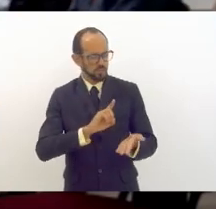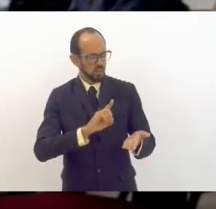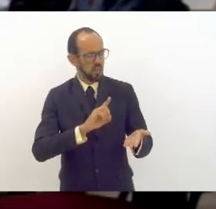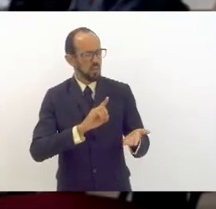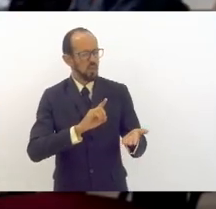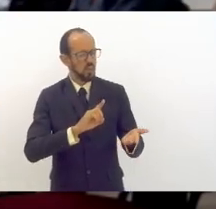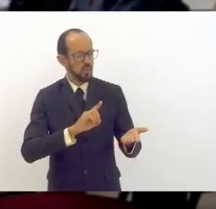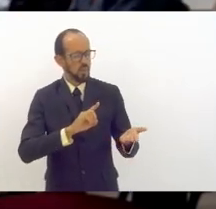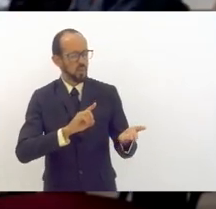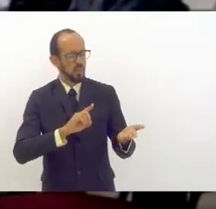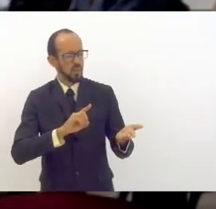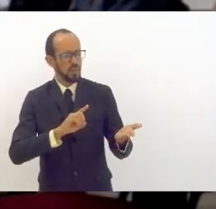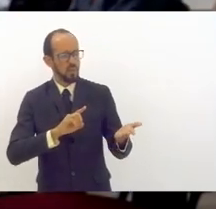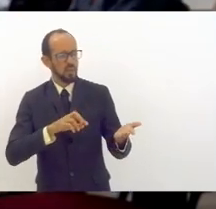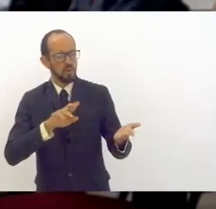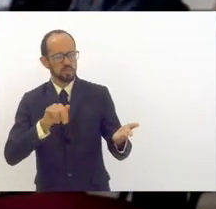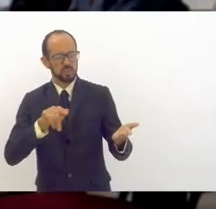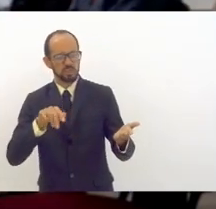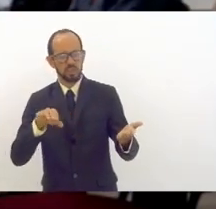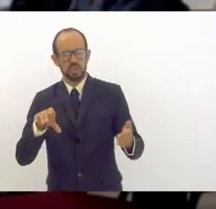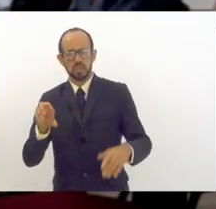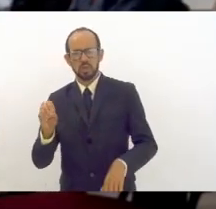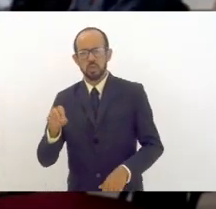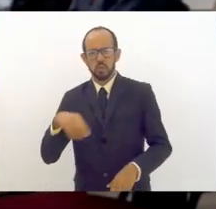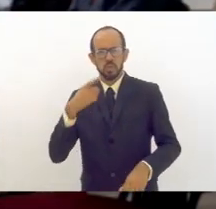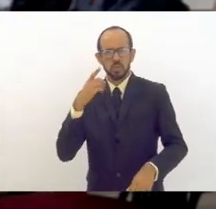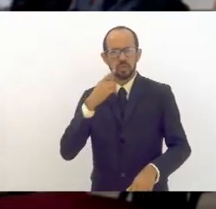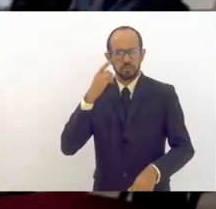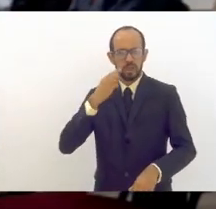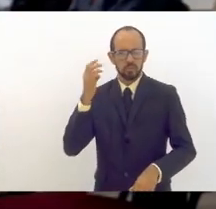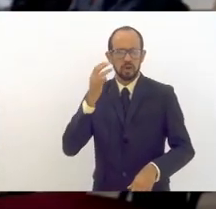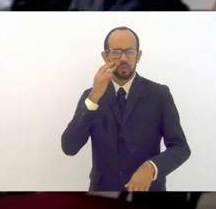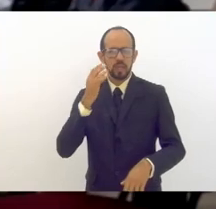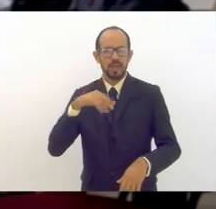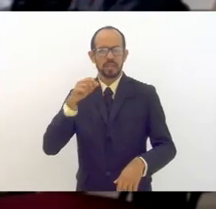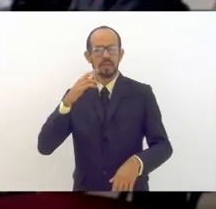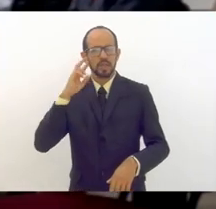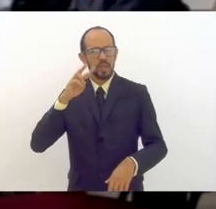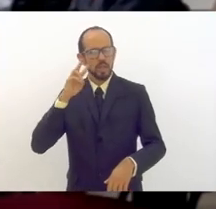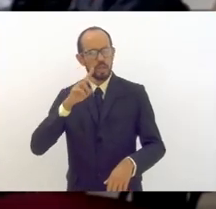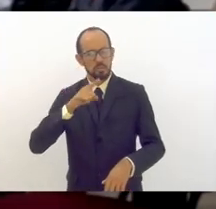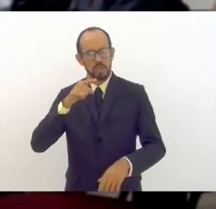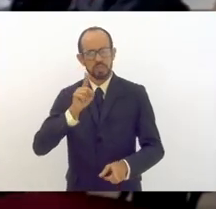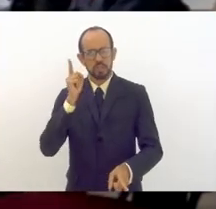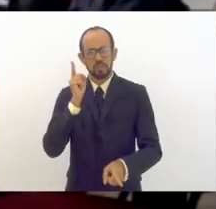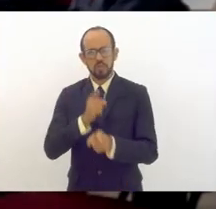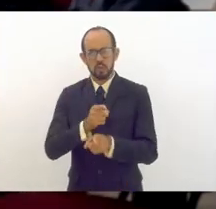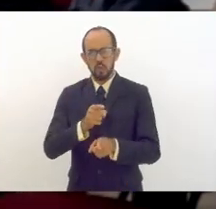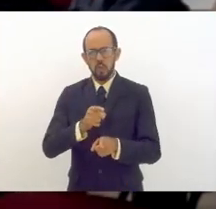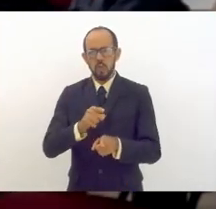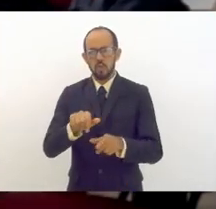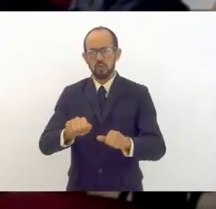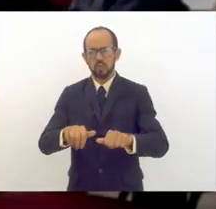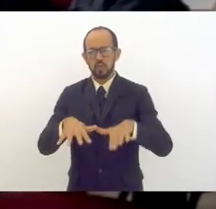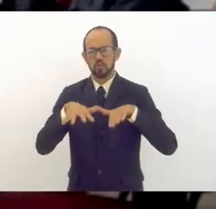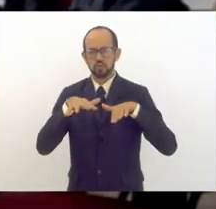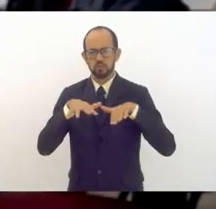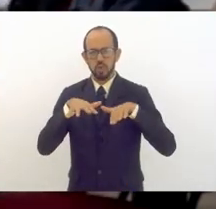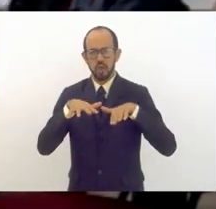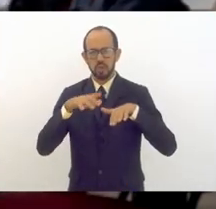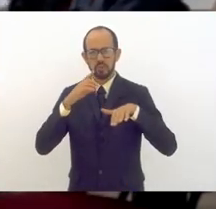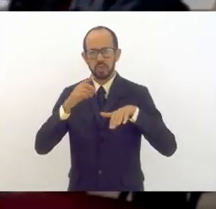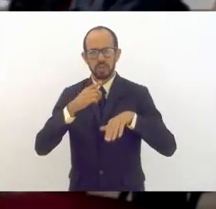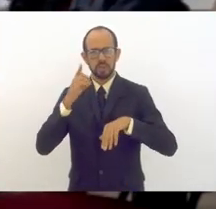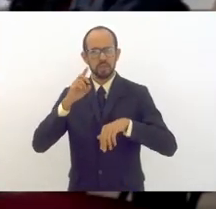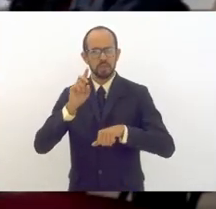lembrar bastante, nós tivemos uma série de encontros, né, naquele auditório lá da Defensoria, encontros